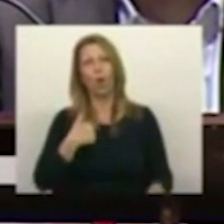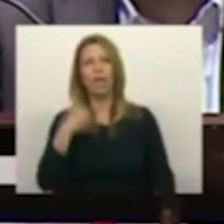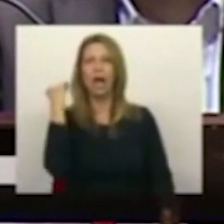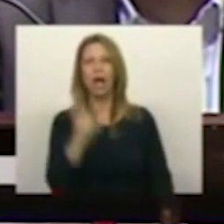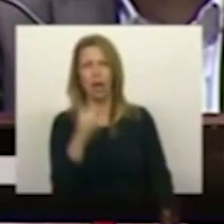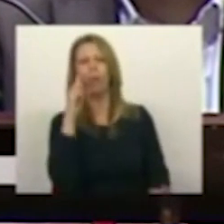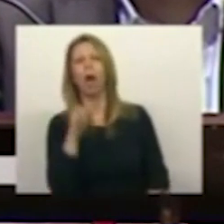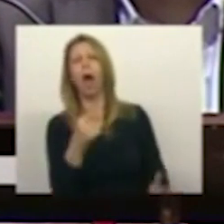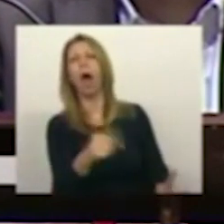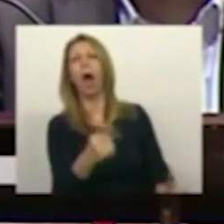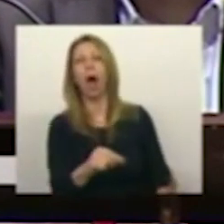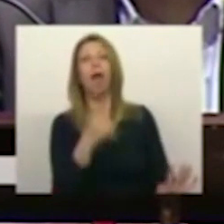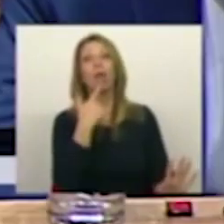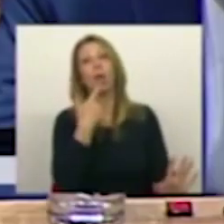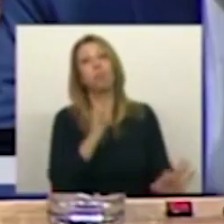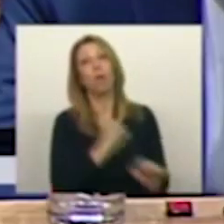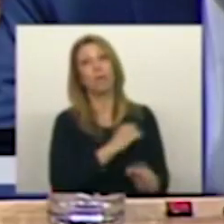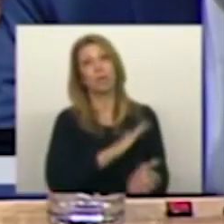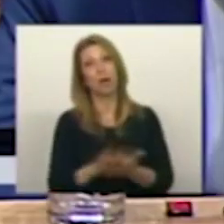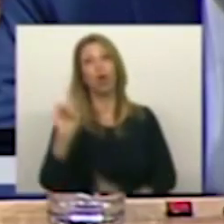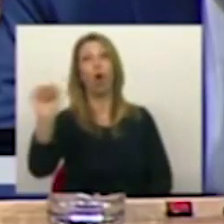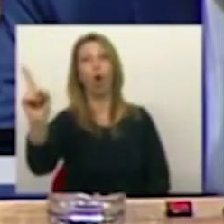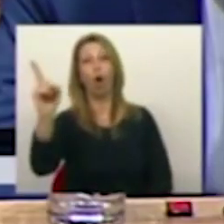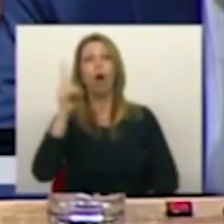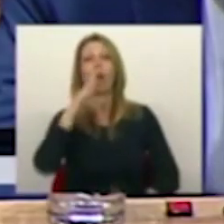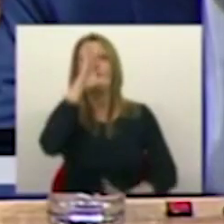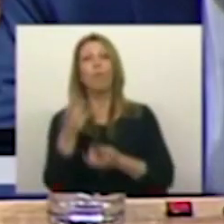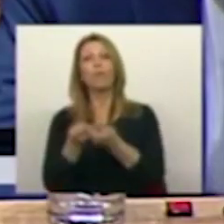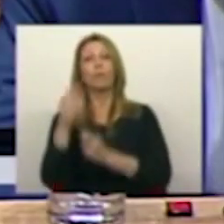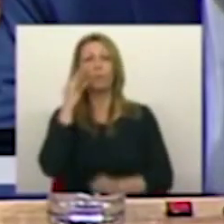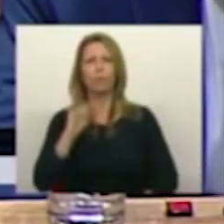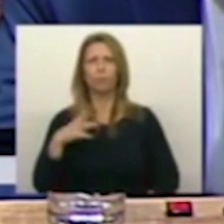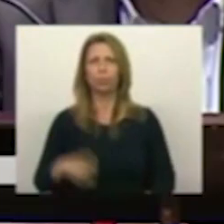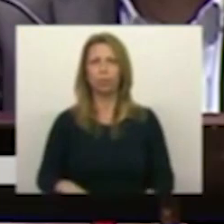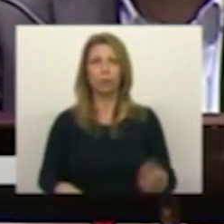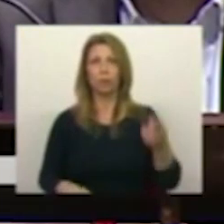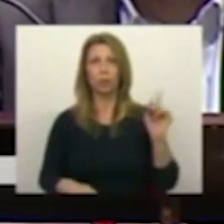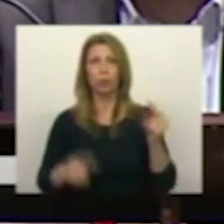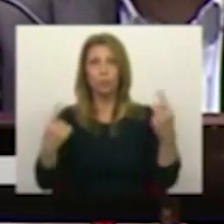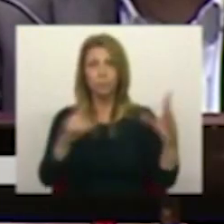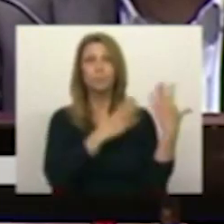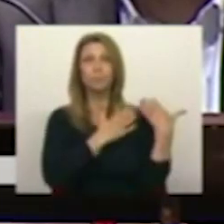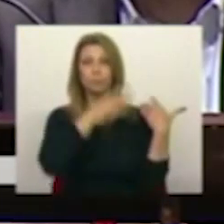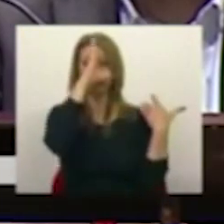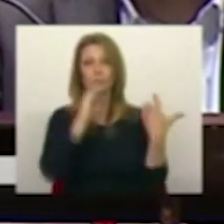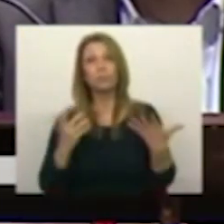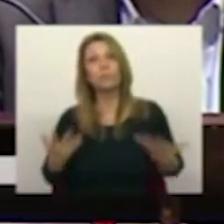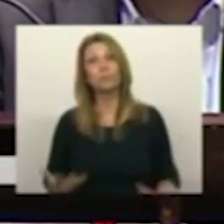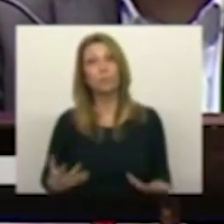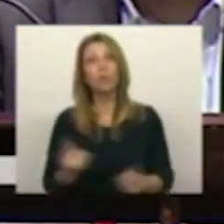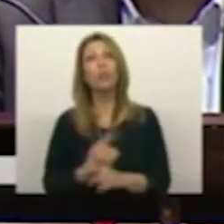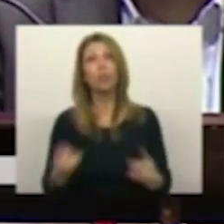fazer porque é competência do Governador do Banco de Portugal. Não é. Há também uma responsabilidade deste Governo por